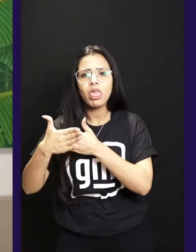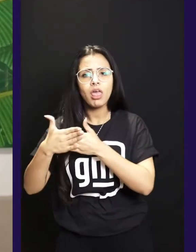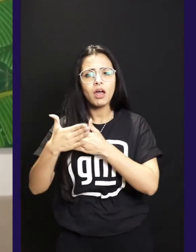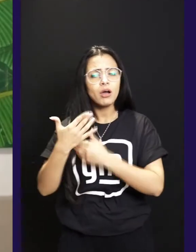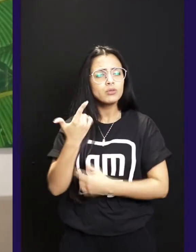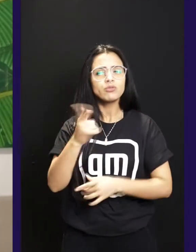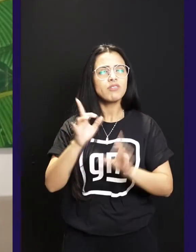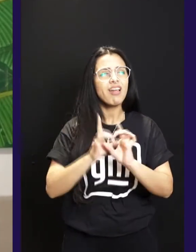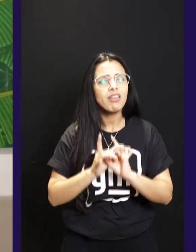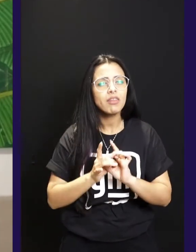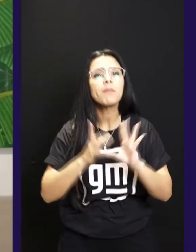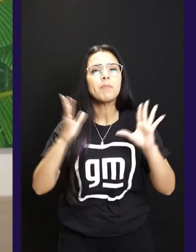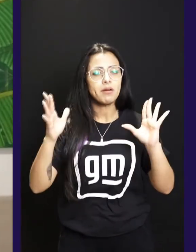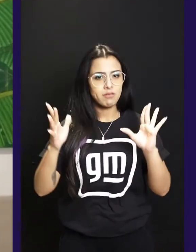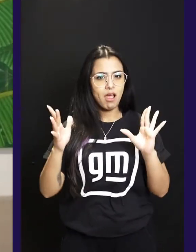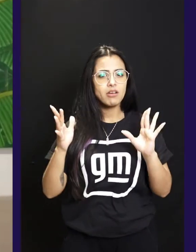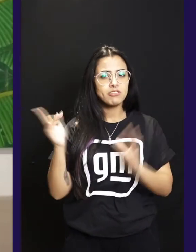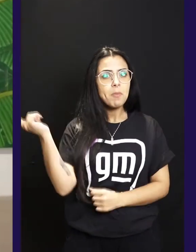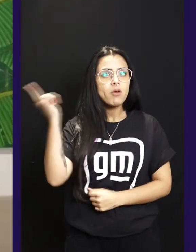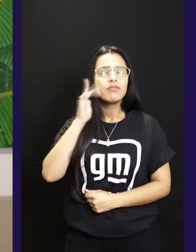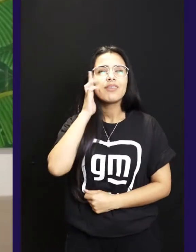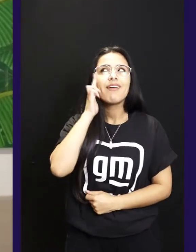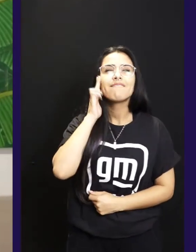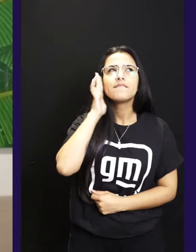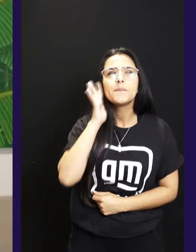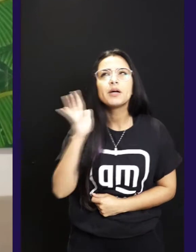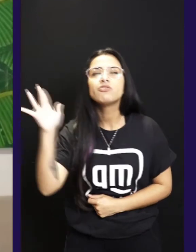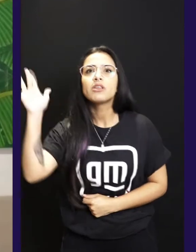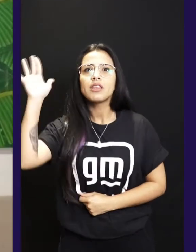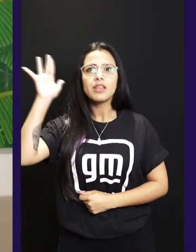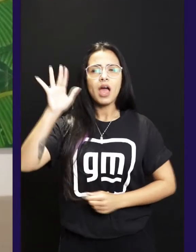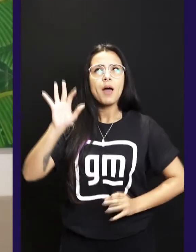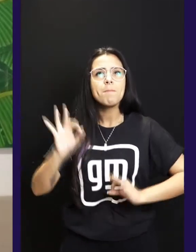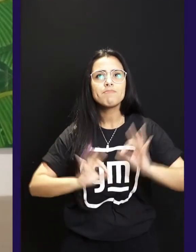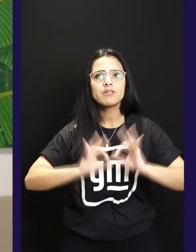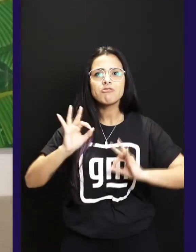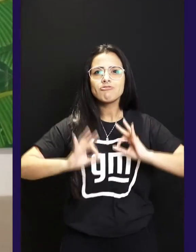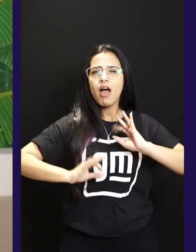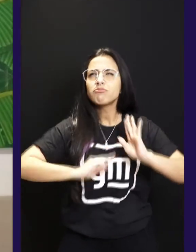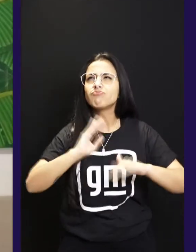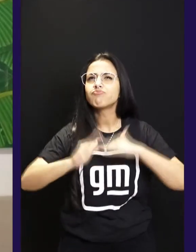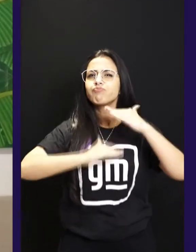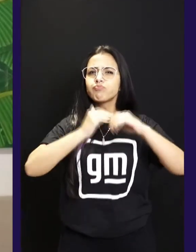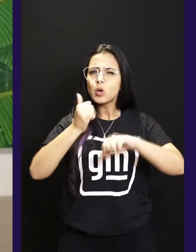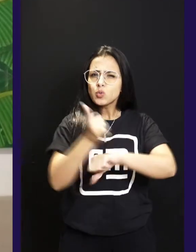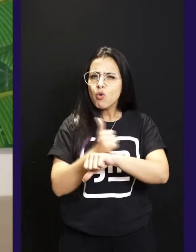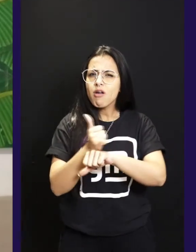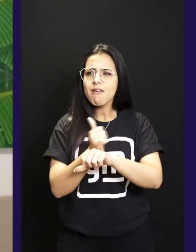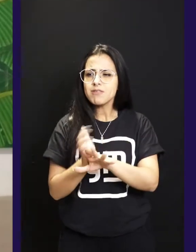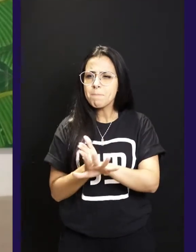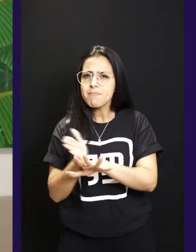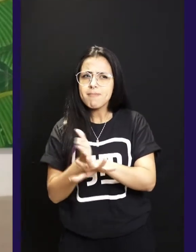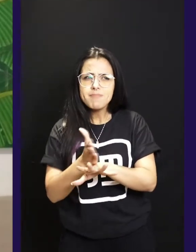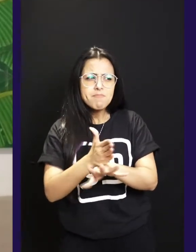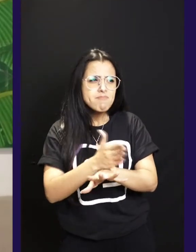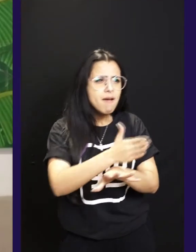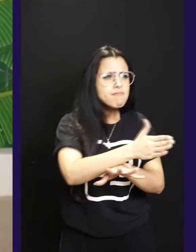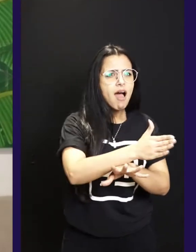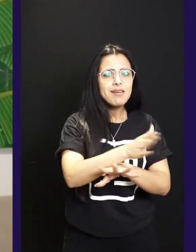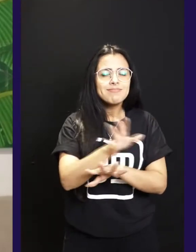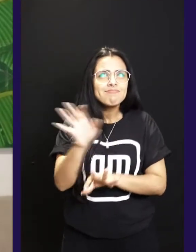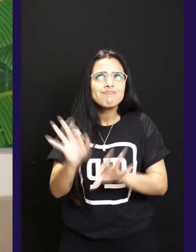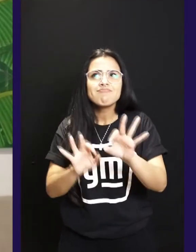que essas pessoas me entendem, de traçar os melhores caminhos para suas vidas, sabe? Eu não